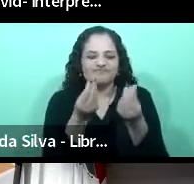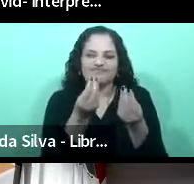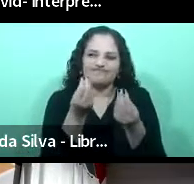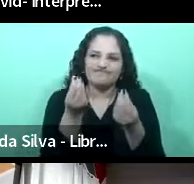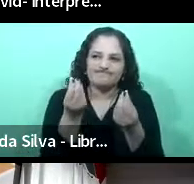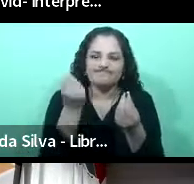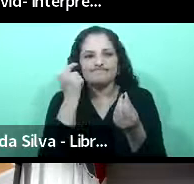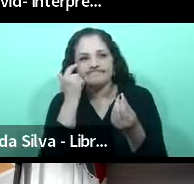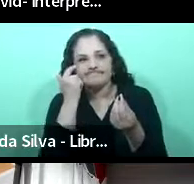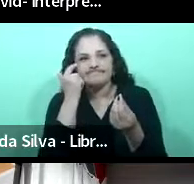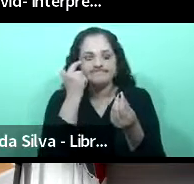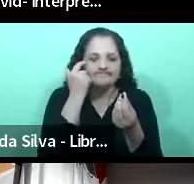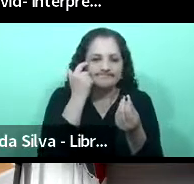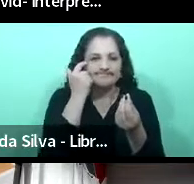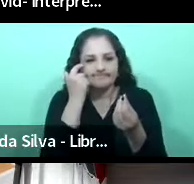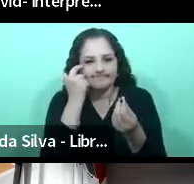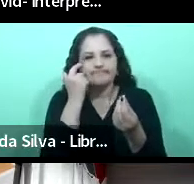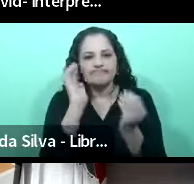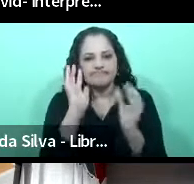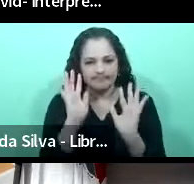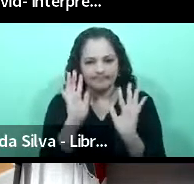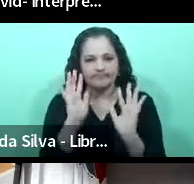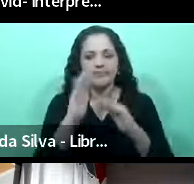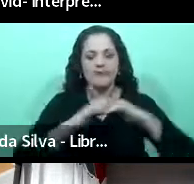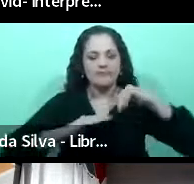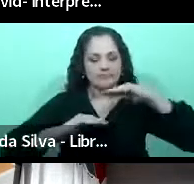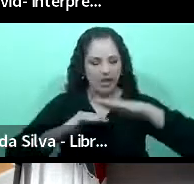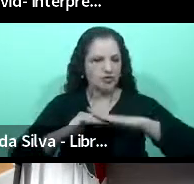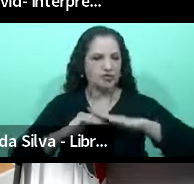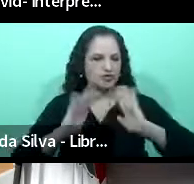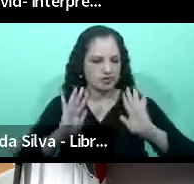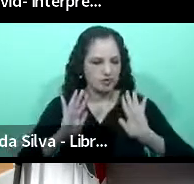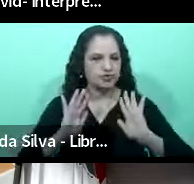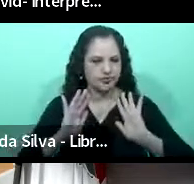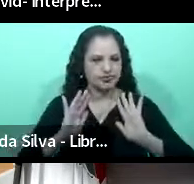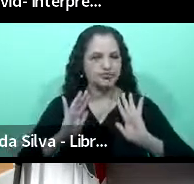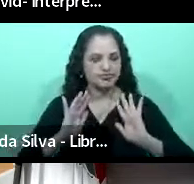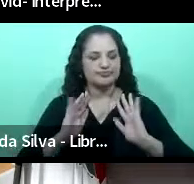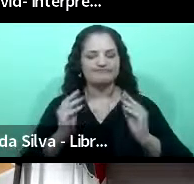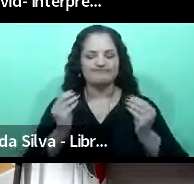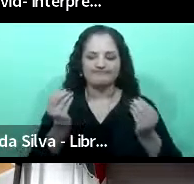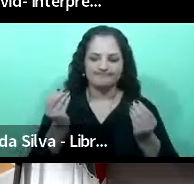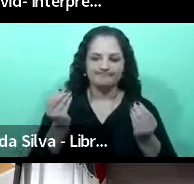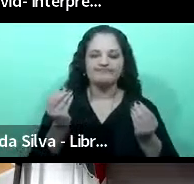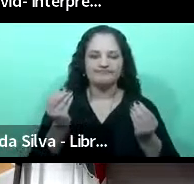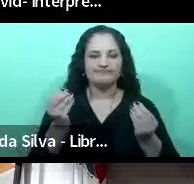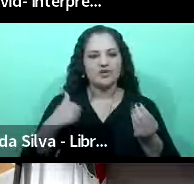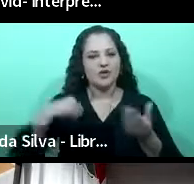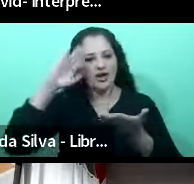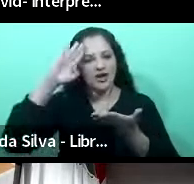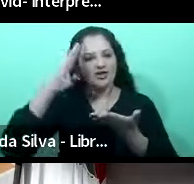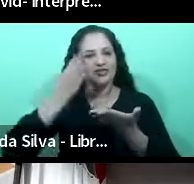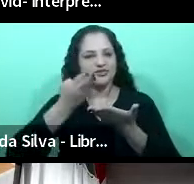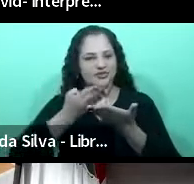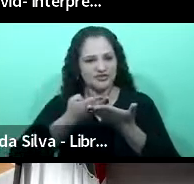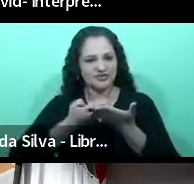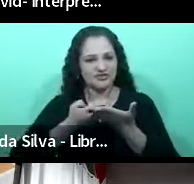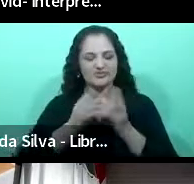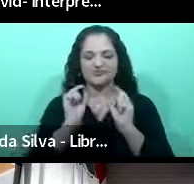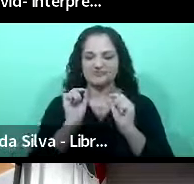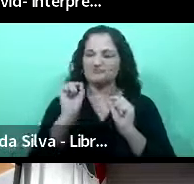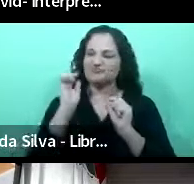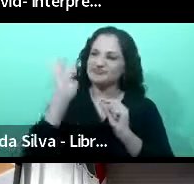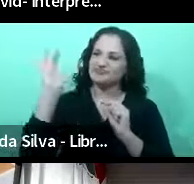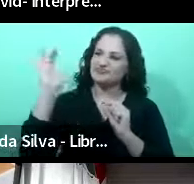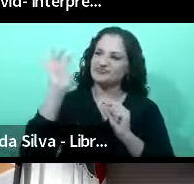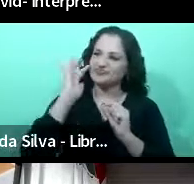assim, pensando de um ponto de vista mais prático, eu tenho acreditado muito, pensado e refletido